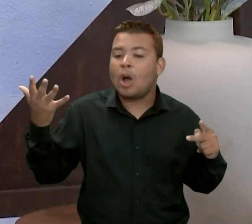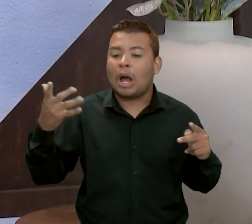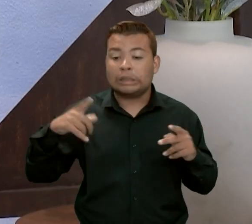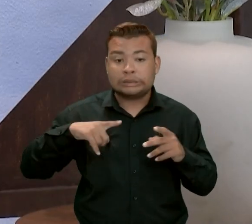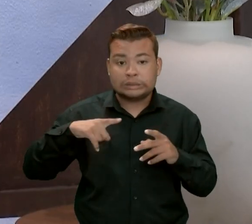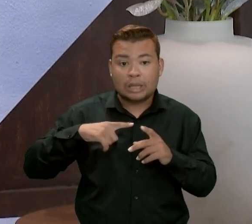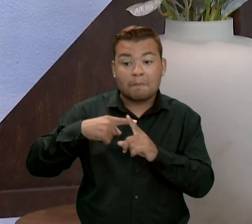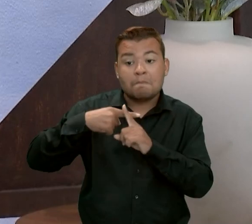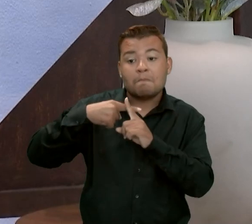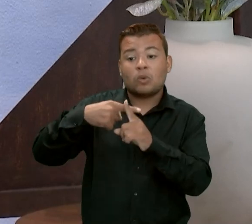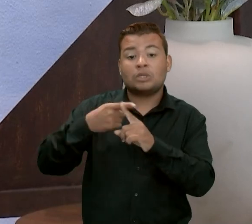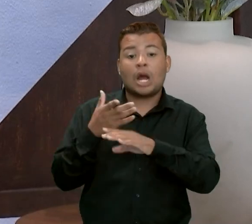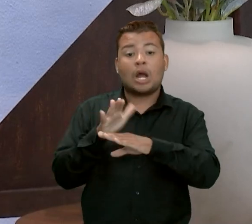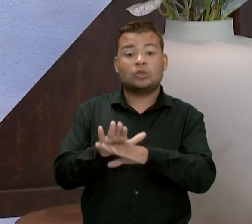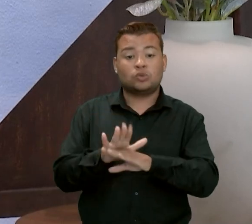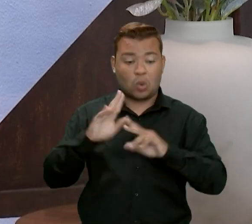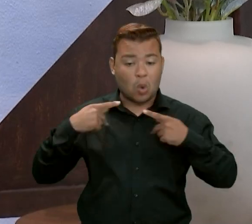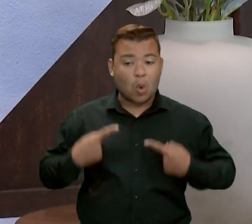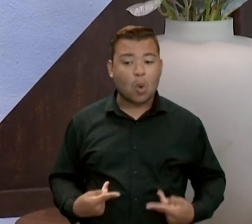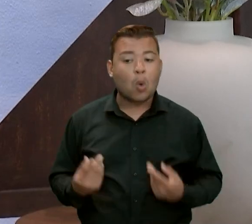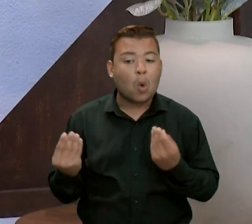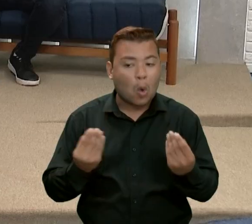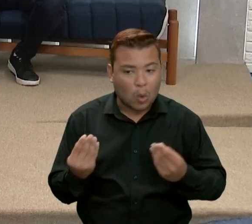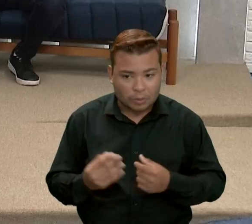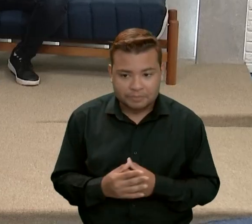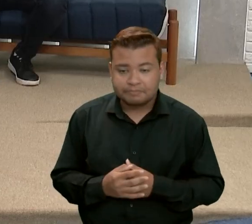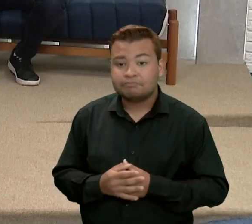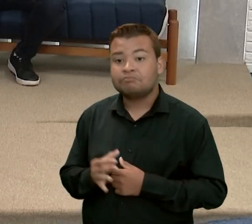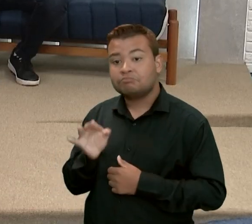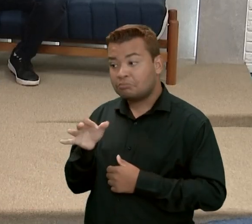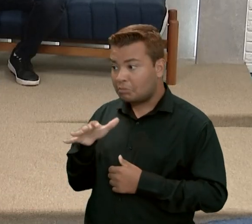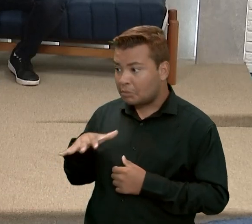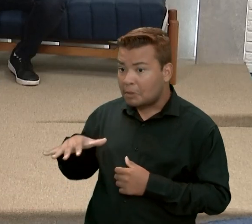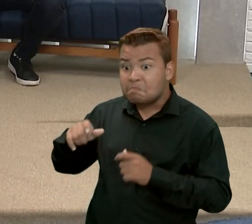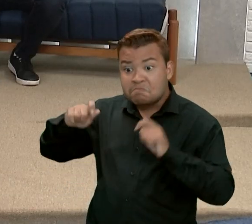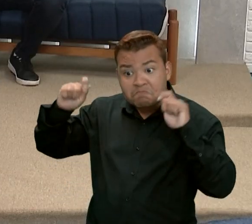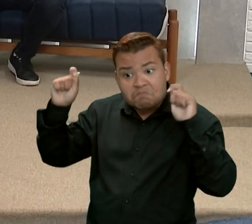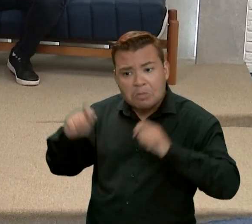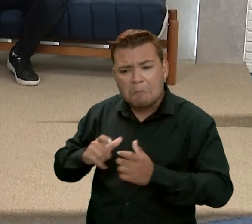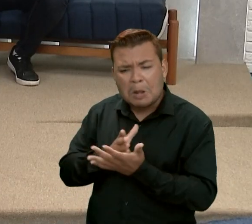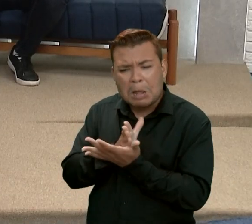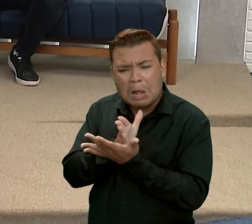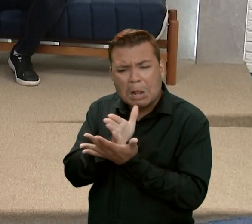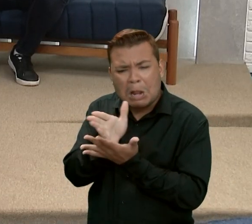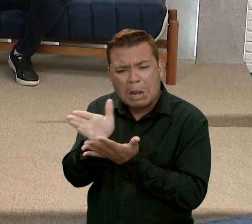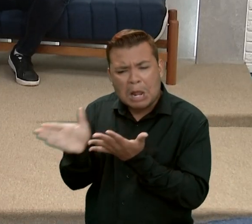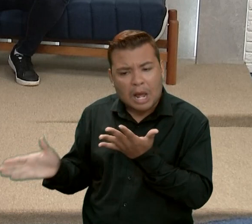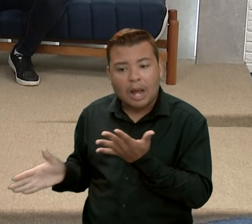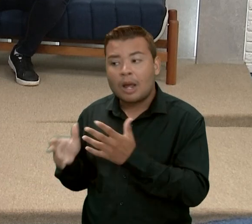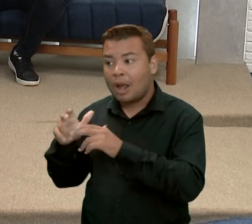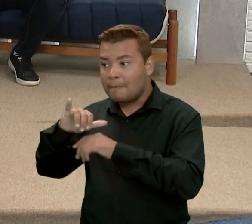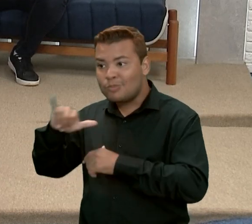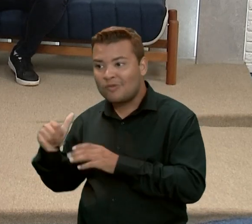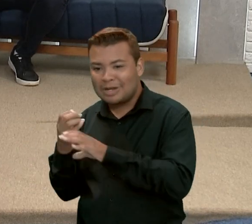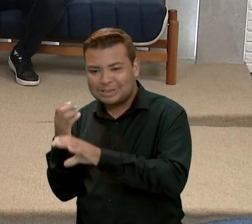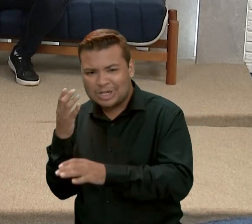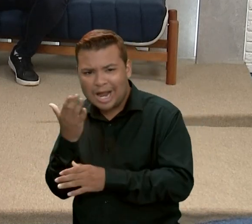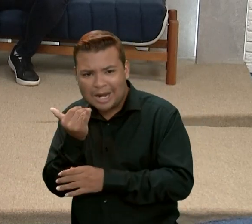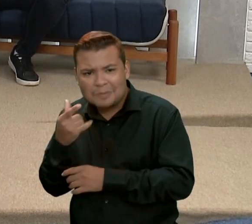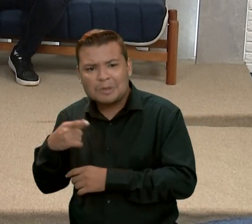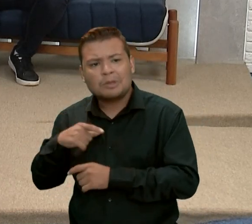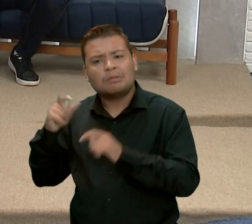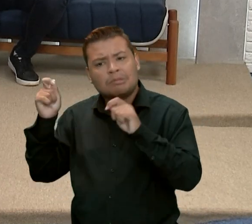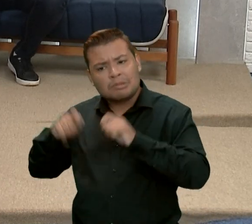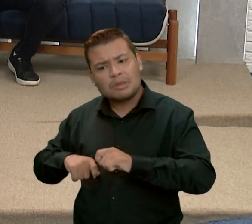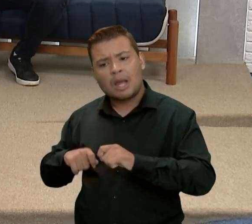o nosso corpo humano, né? É um mundo de possibilidades que, junto com a engenharia de alimentos, vai possibilitando alimentos ricos em proteínas,